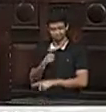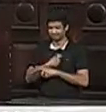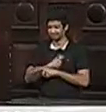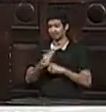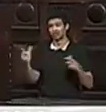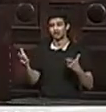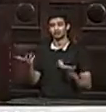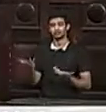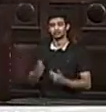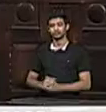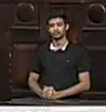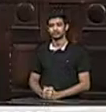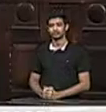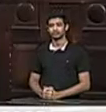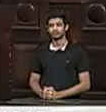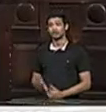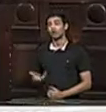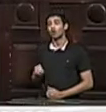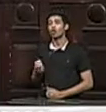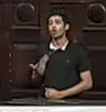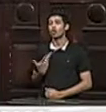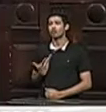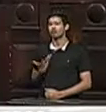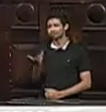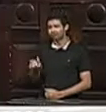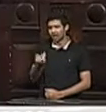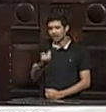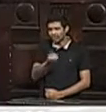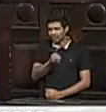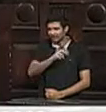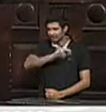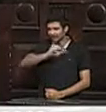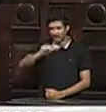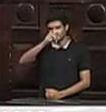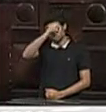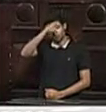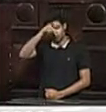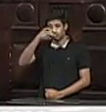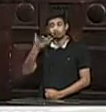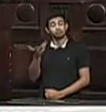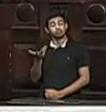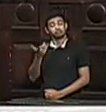fundo com recursos públicos, veja bem,